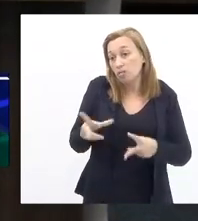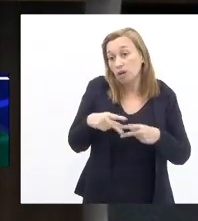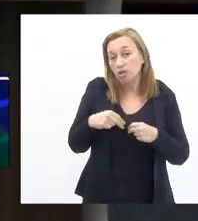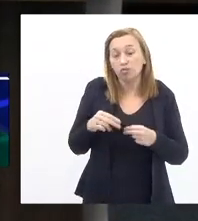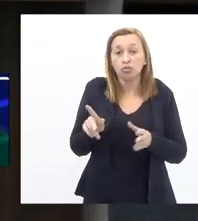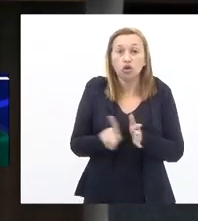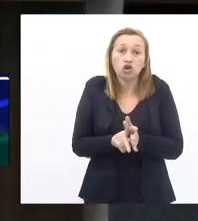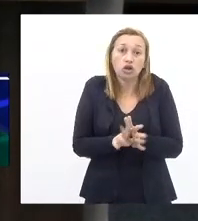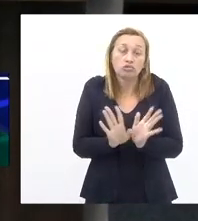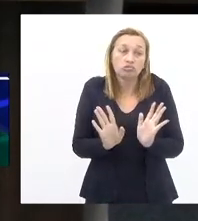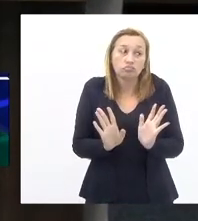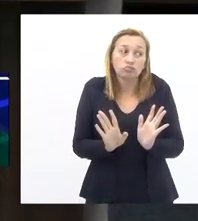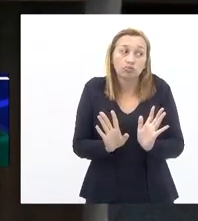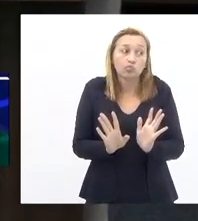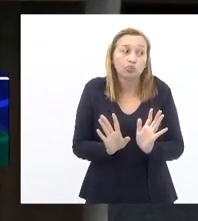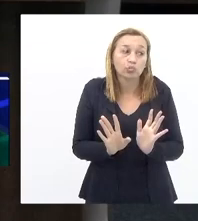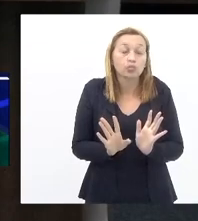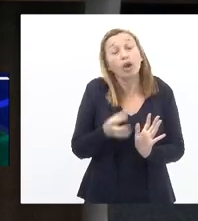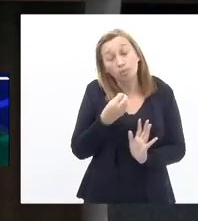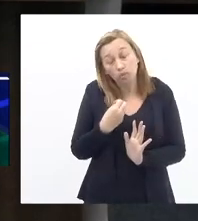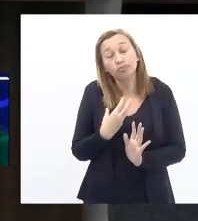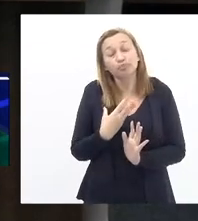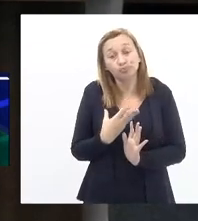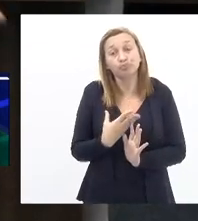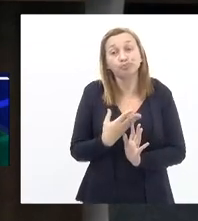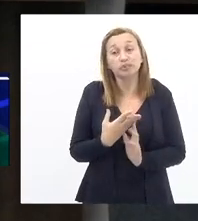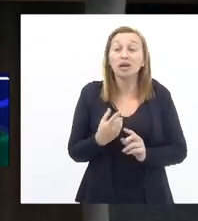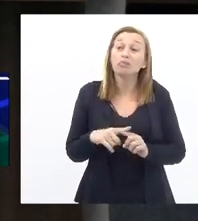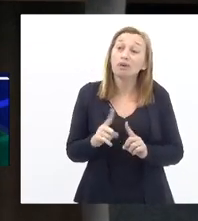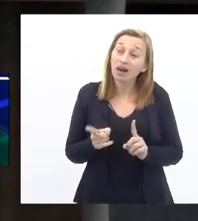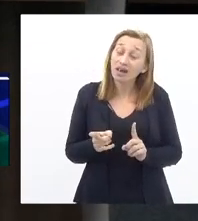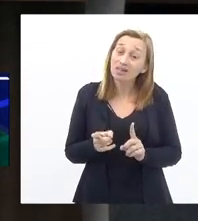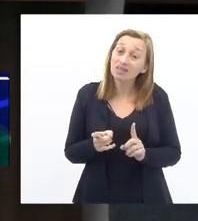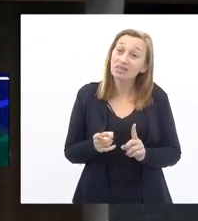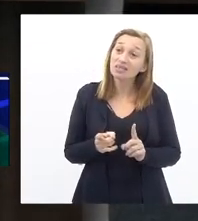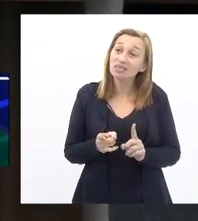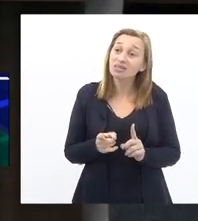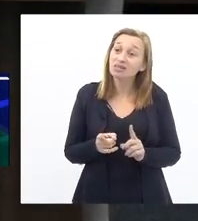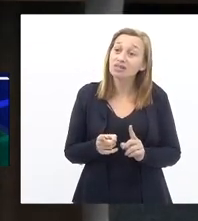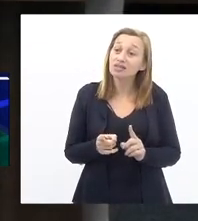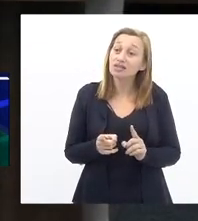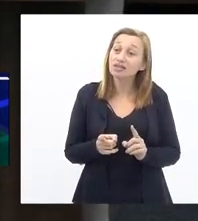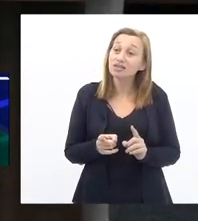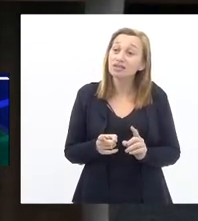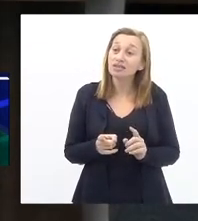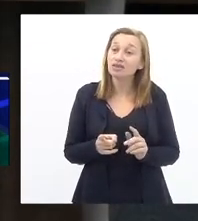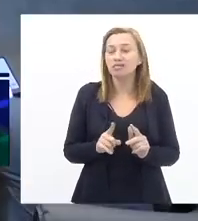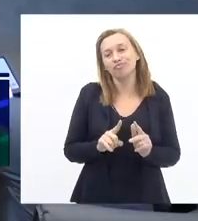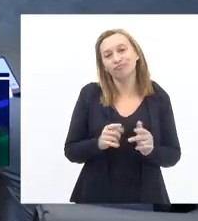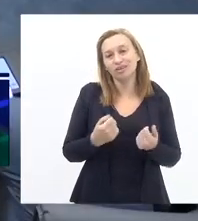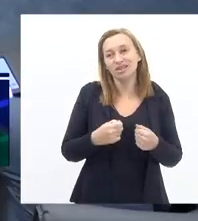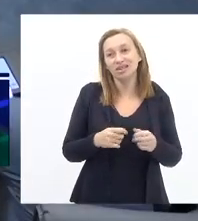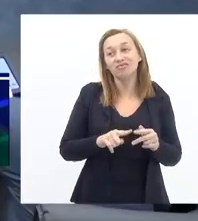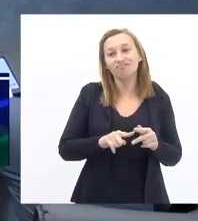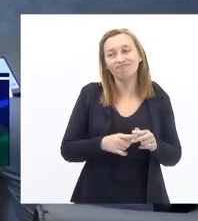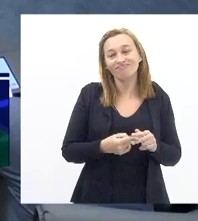projeto é bom, mas fica maculado por essa hipótese.